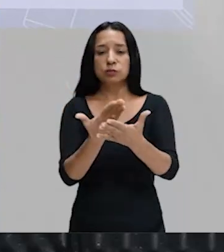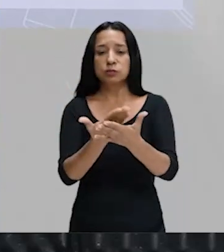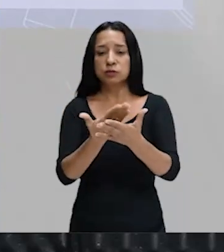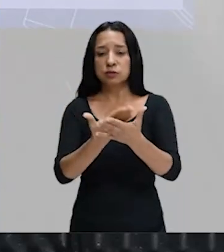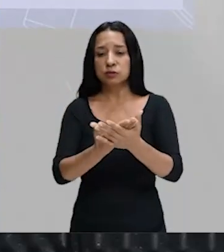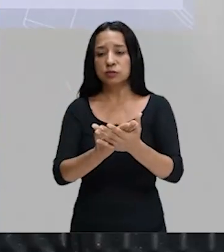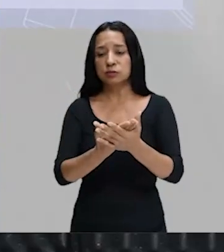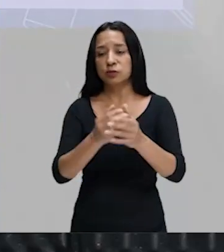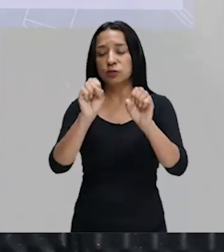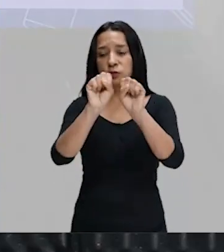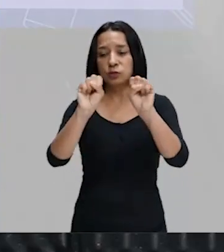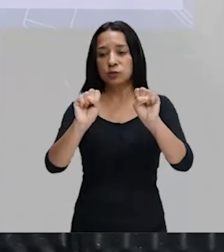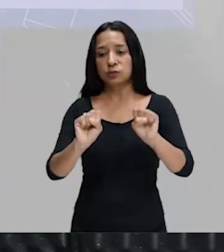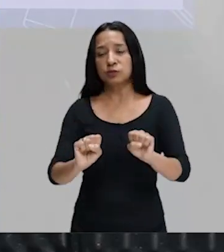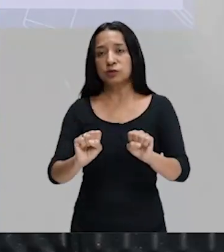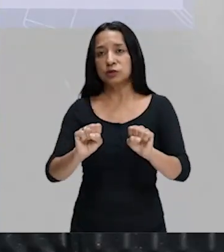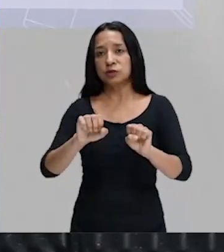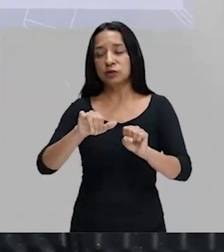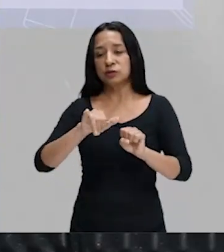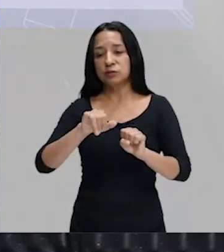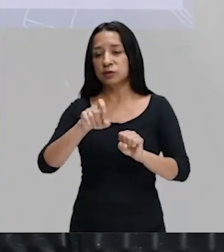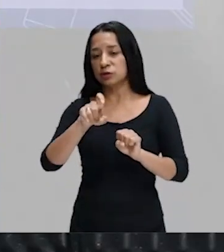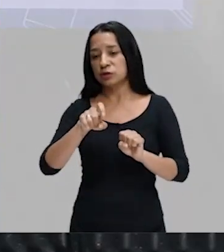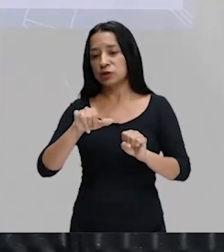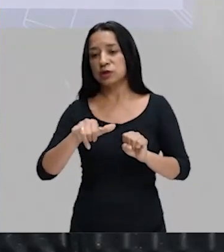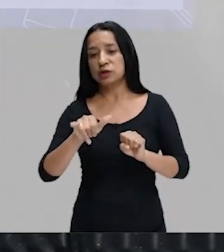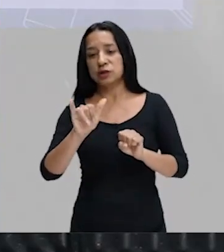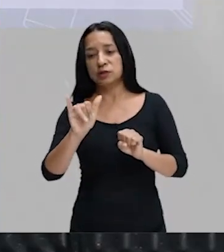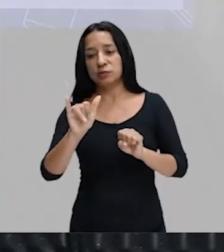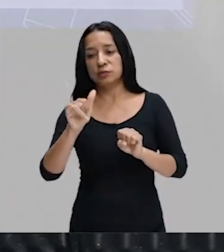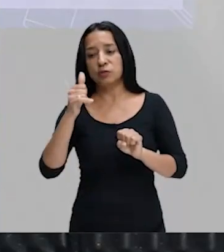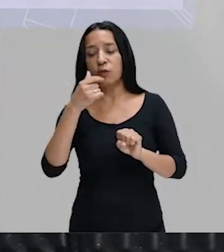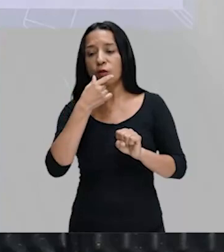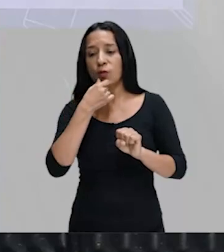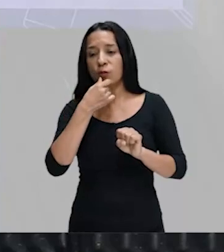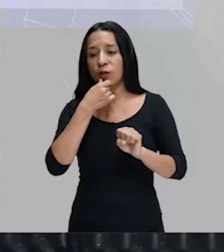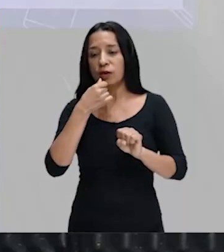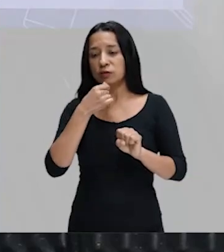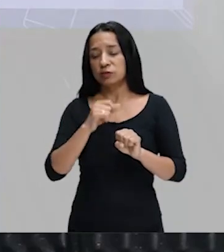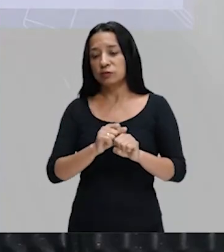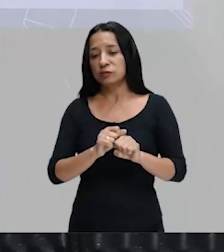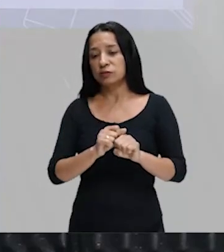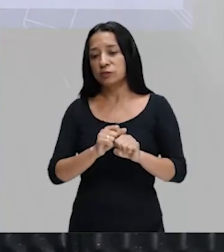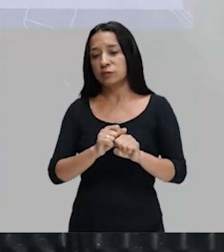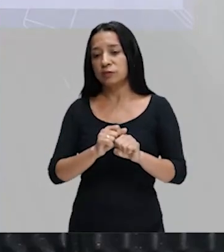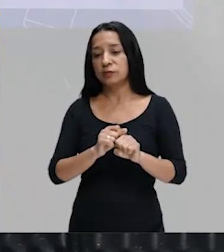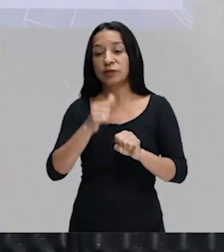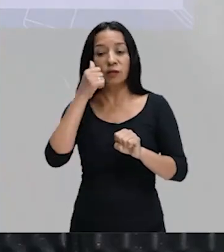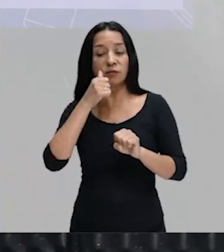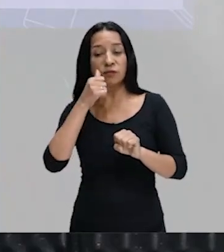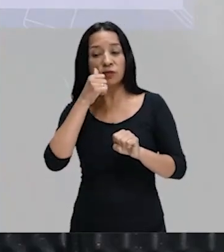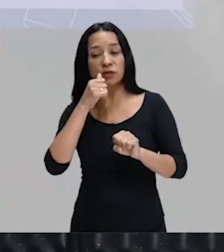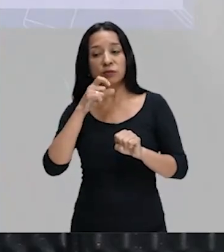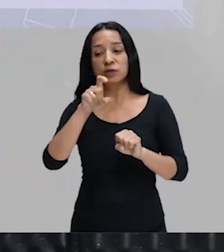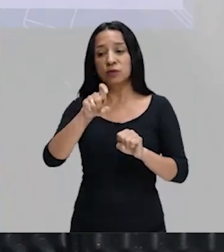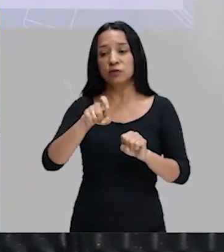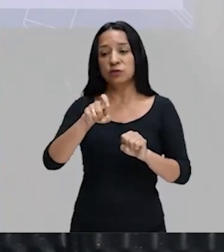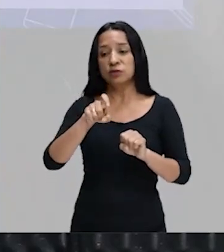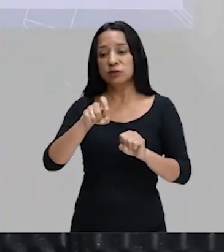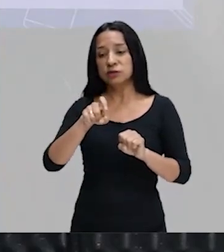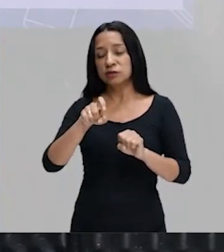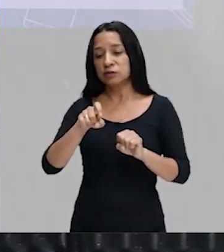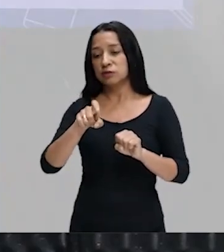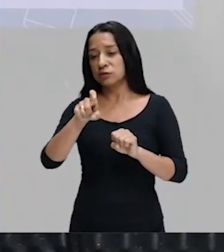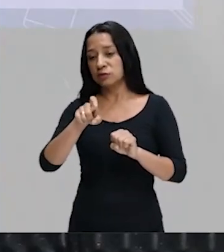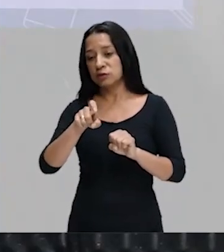XY, machos são XY e fêmeas são XX. No sistema